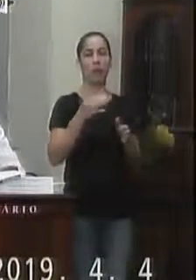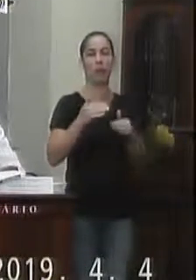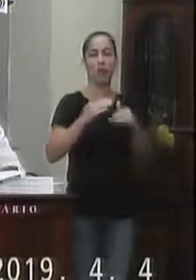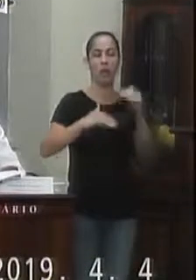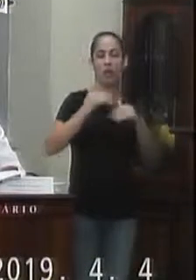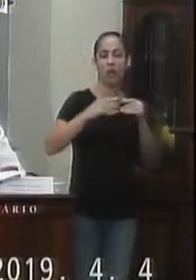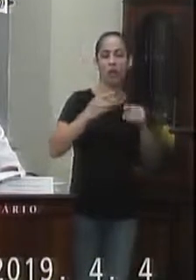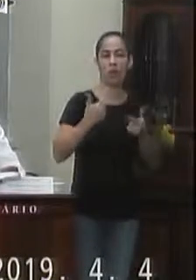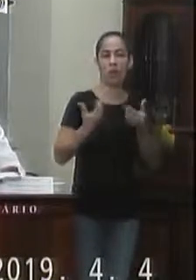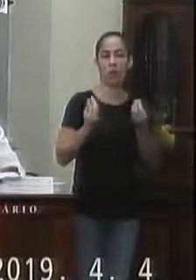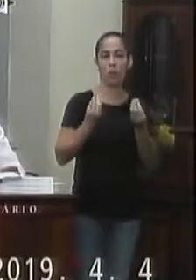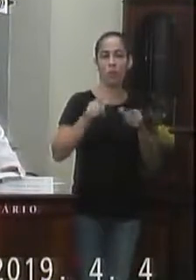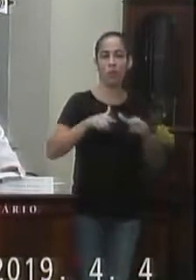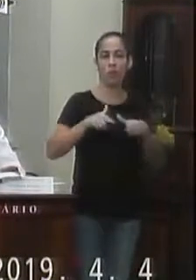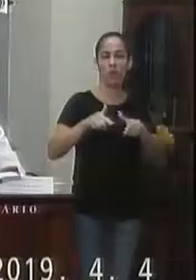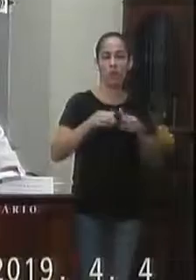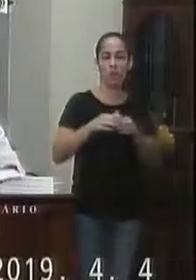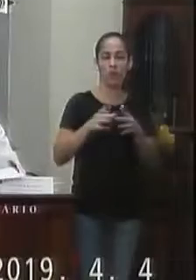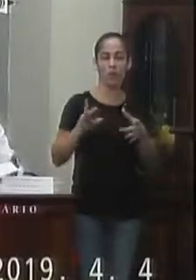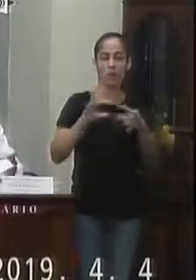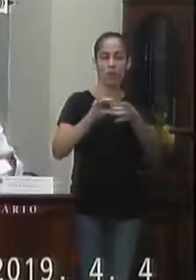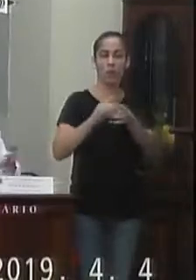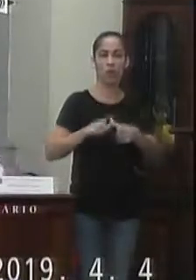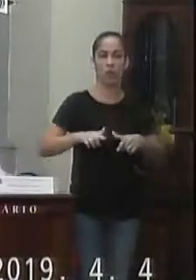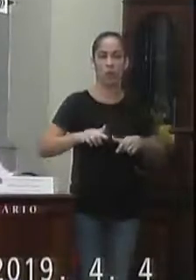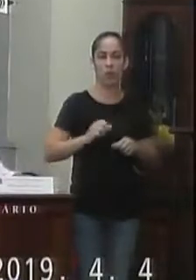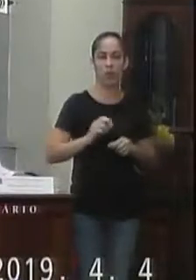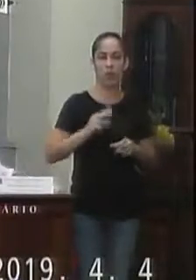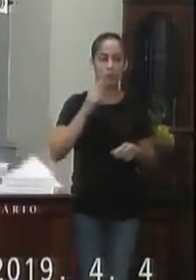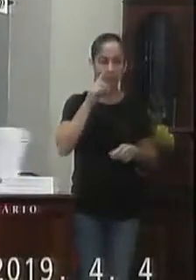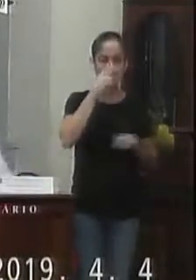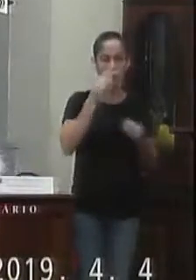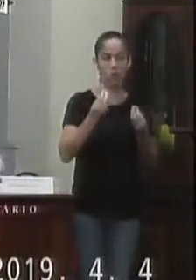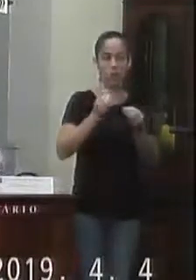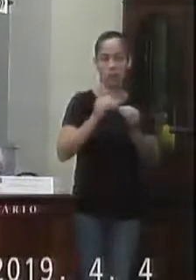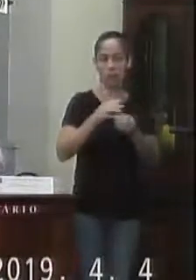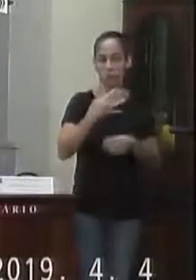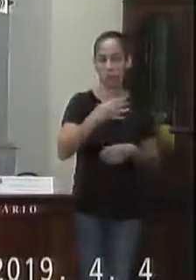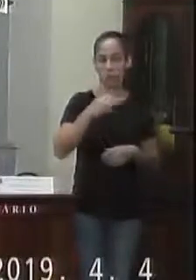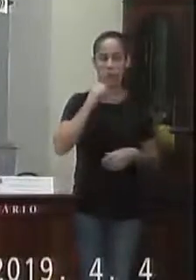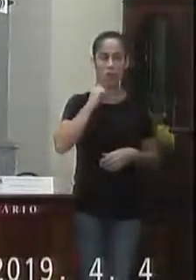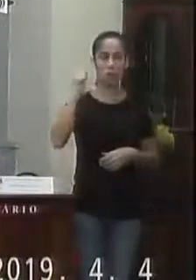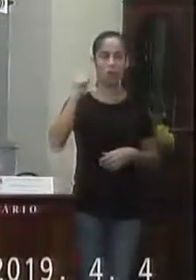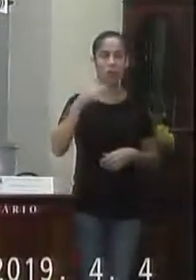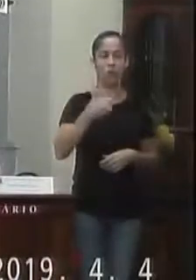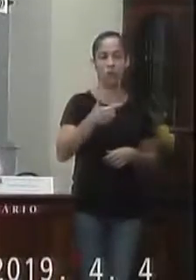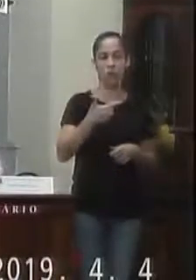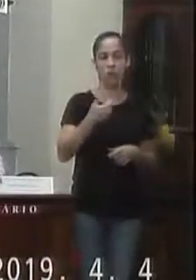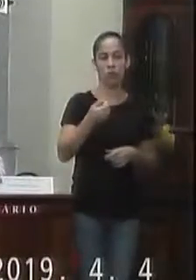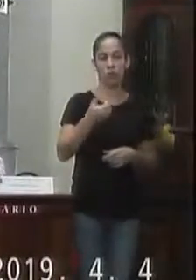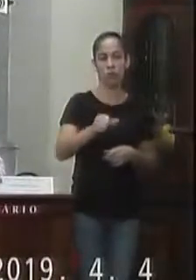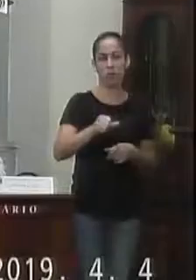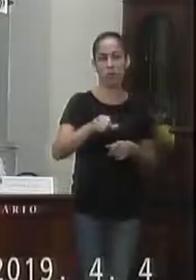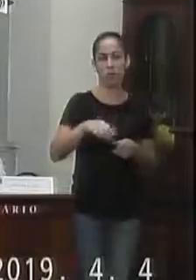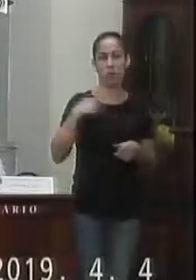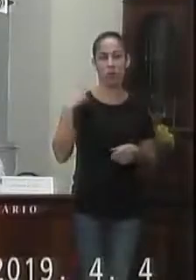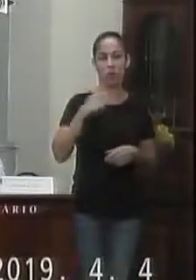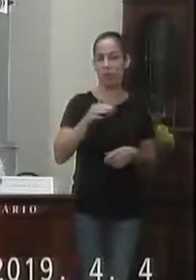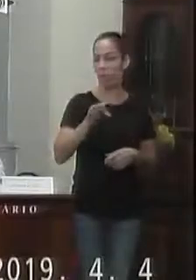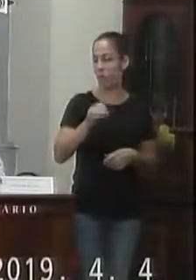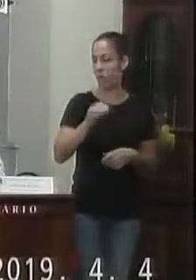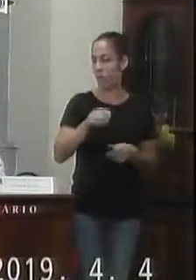comércio, serviço. Nós somos interligados. Juntos conseguimos ter mais forças. Sala de sessões, 4 de abril de 2019, vereador Fábio Antônio. Projeto